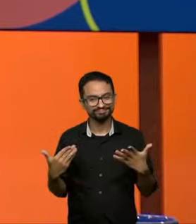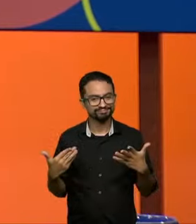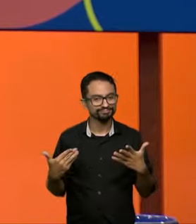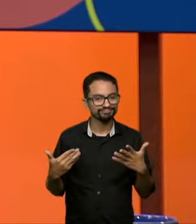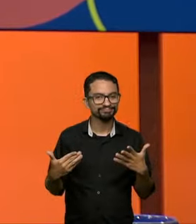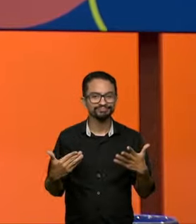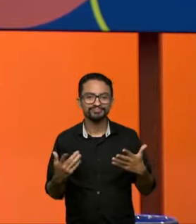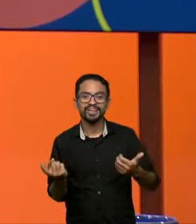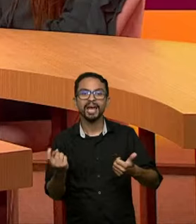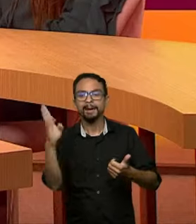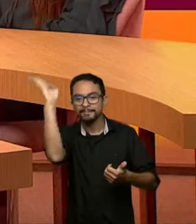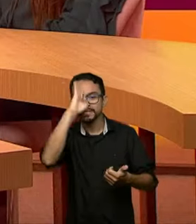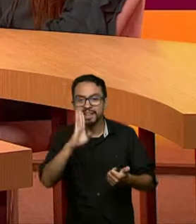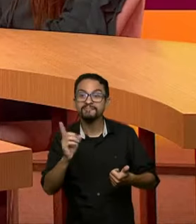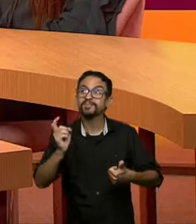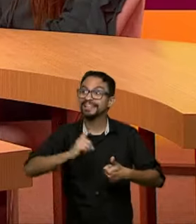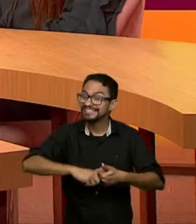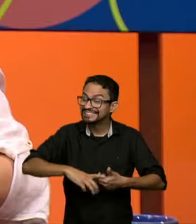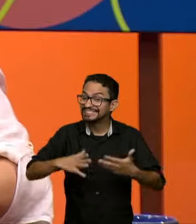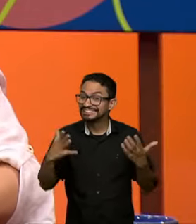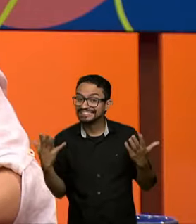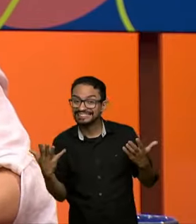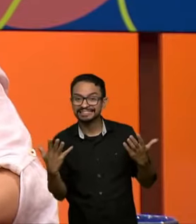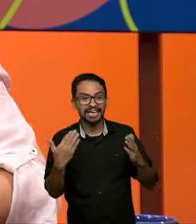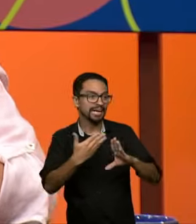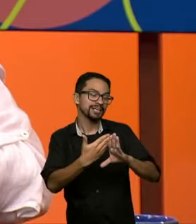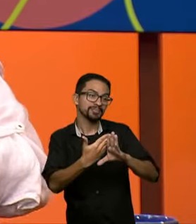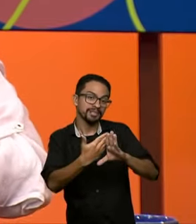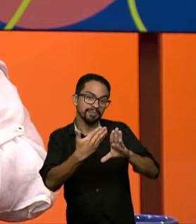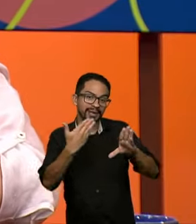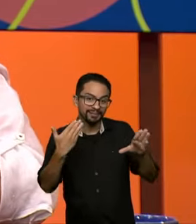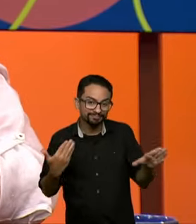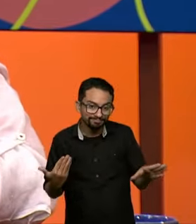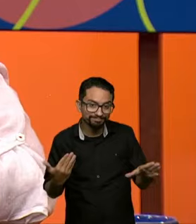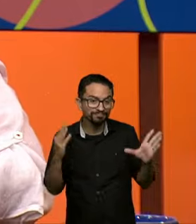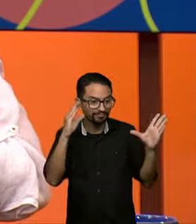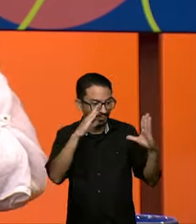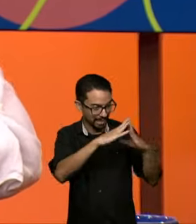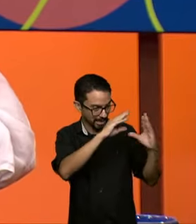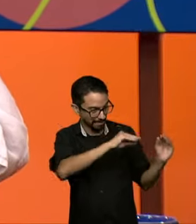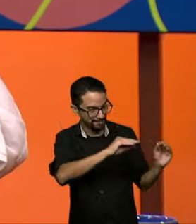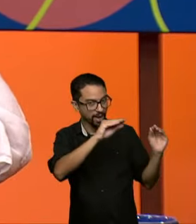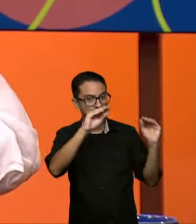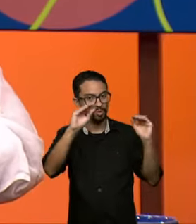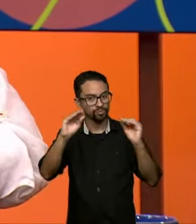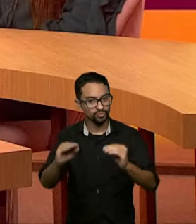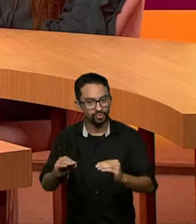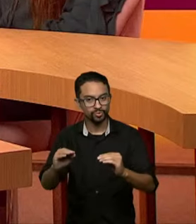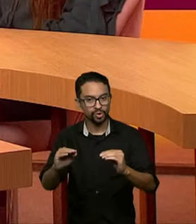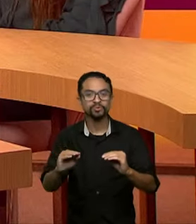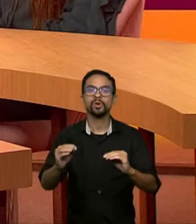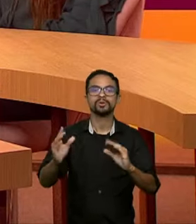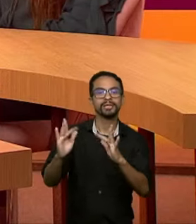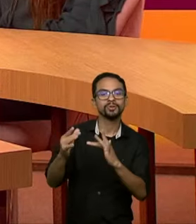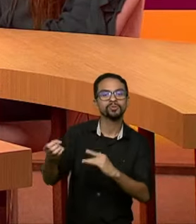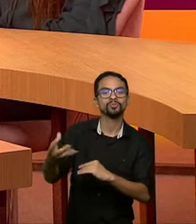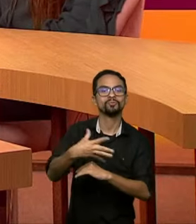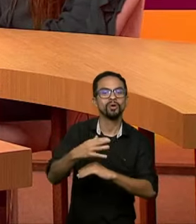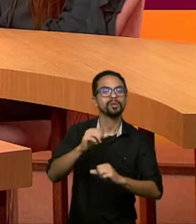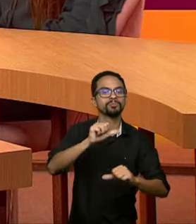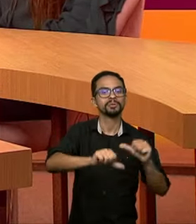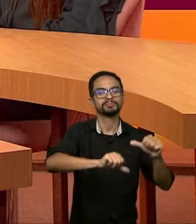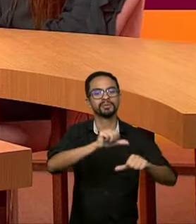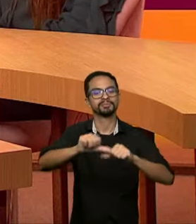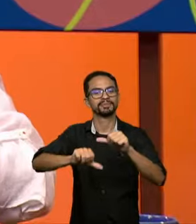Brasil. Me separei. Me mudei, comecei namoro novo, várias